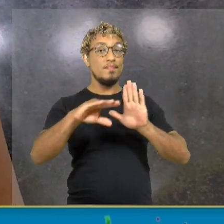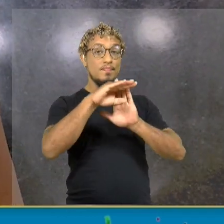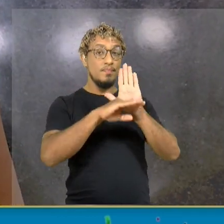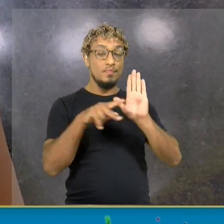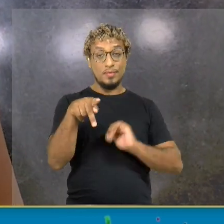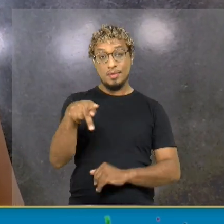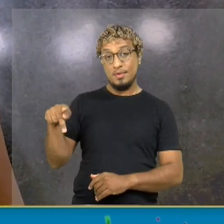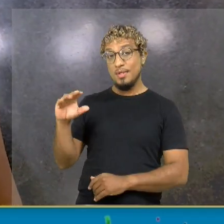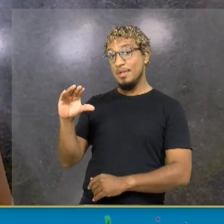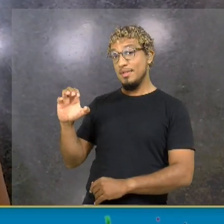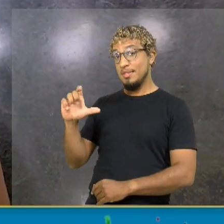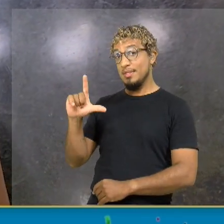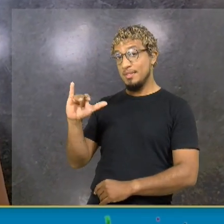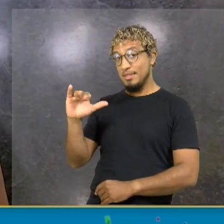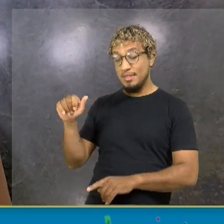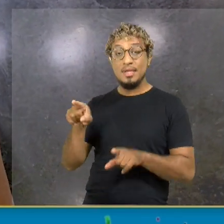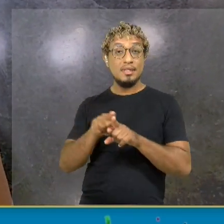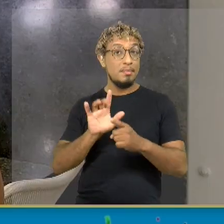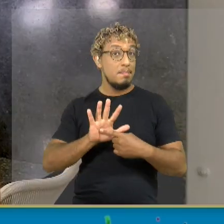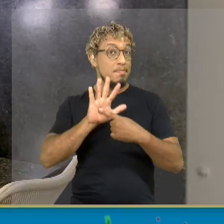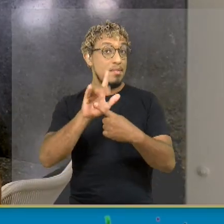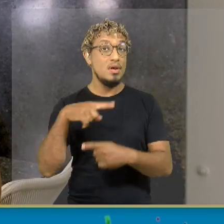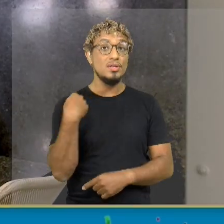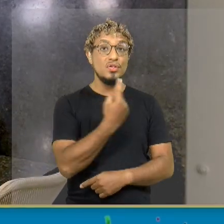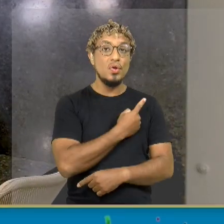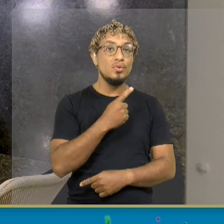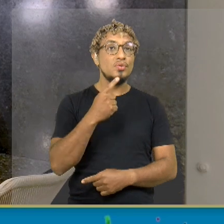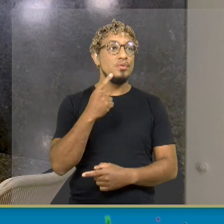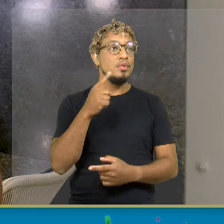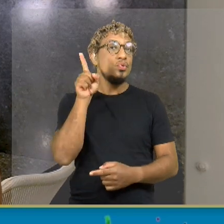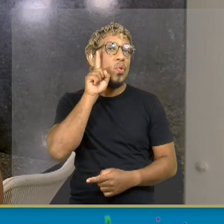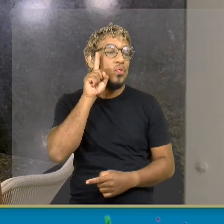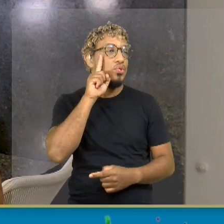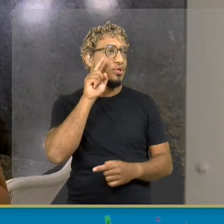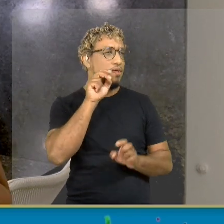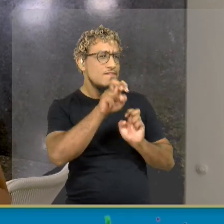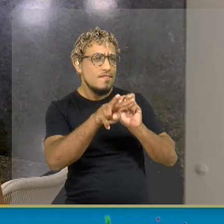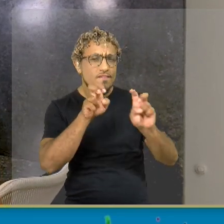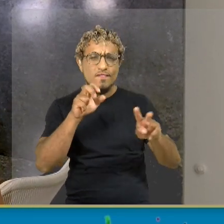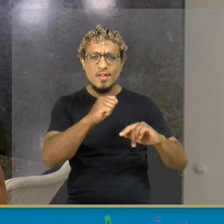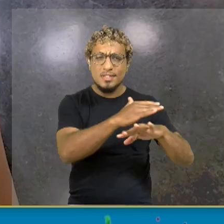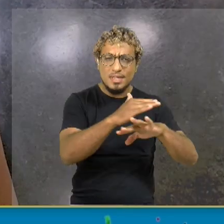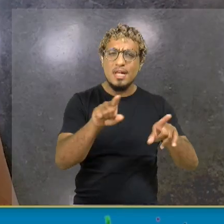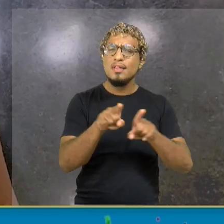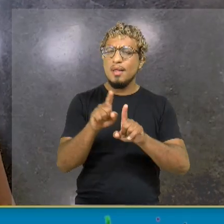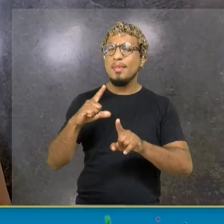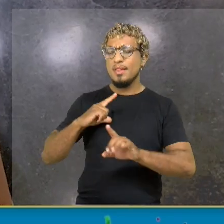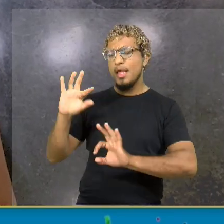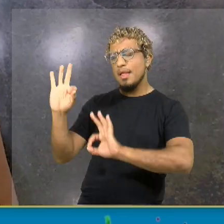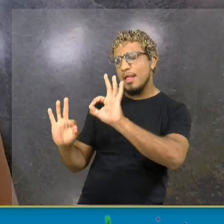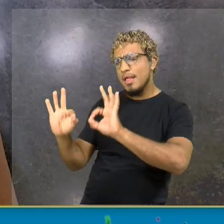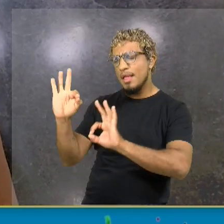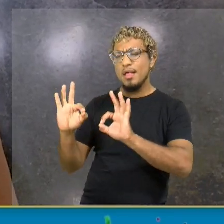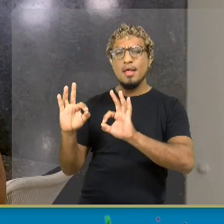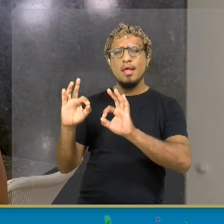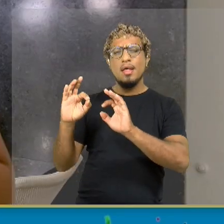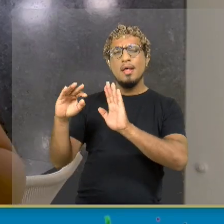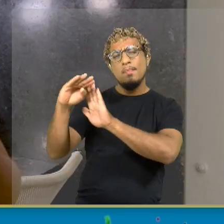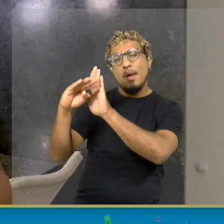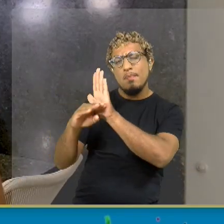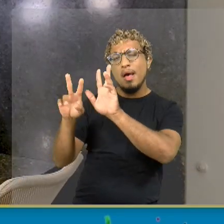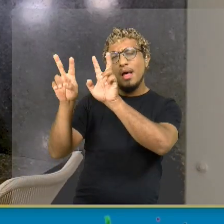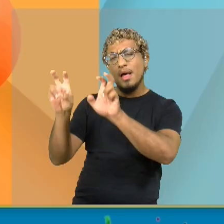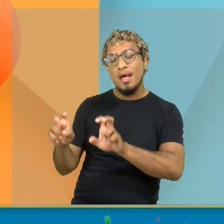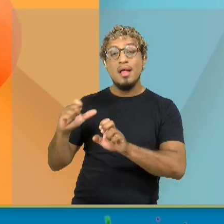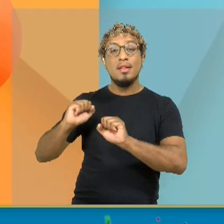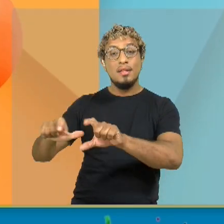o factual do dia a dia da nossa cidade, a gente também tem matérias trabalhadas, bem elaboradas, que são divididas em quadros. Então a gente tem um